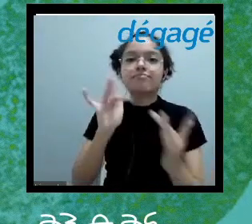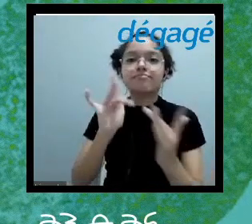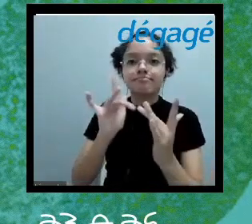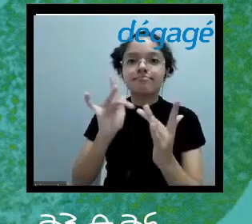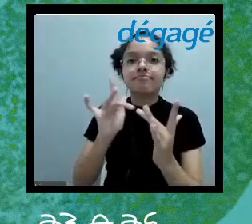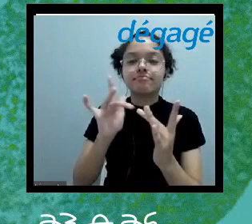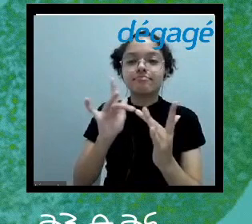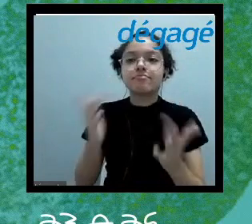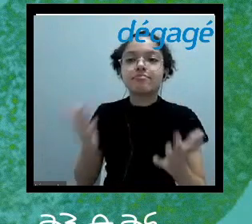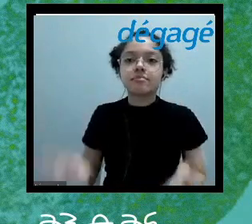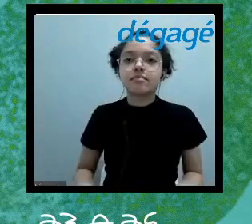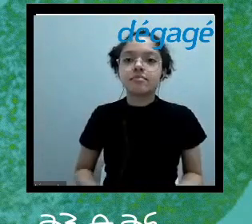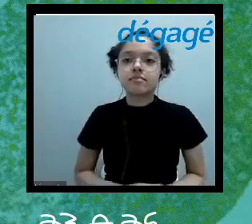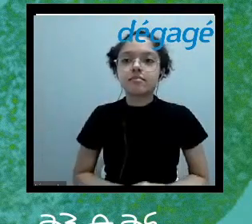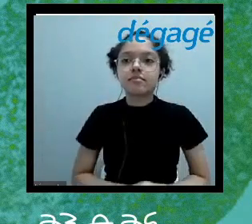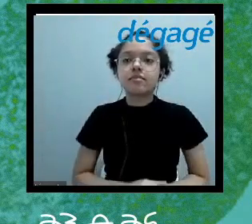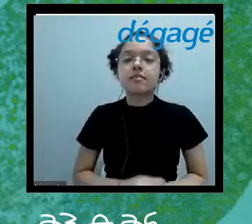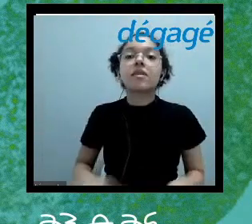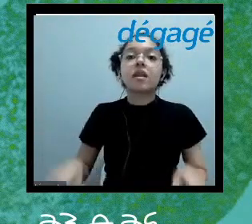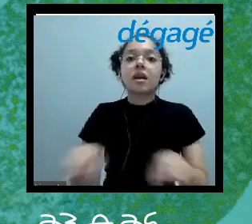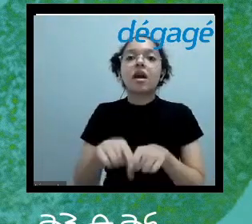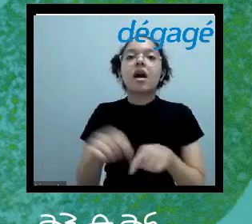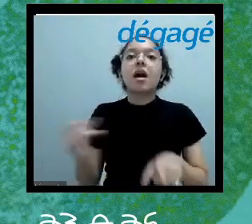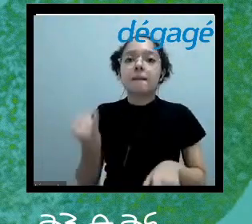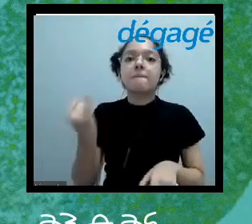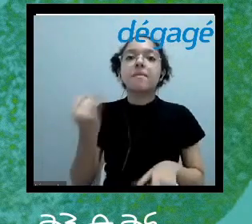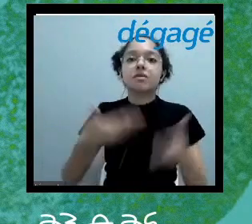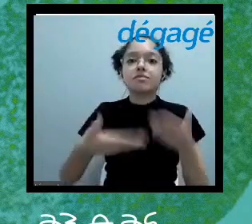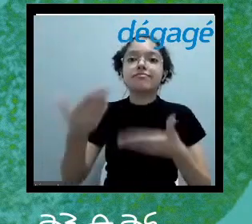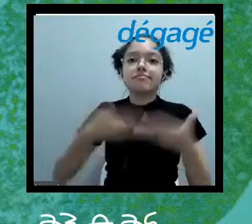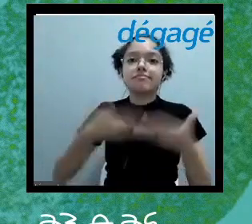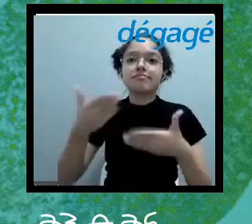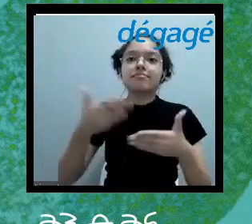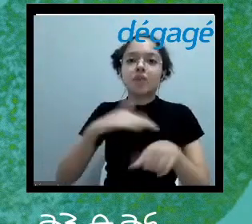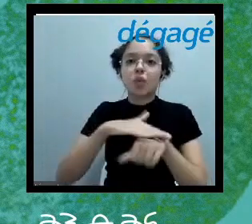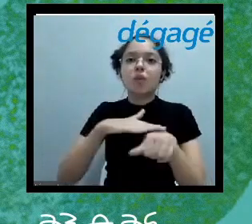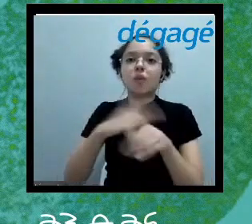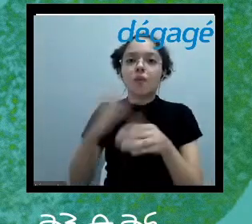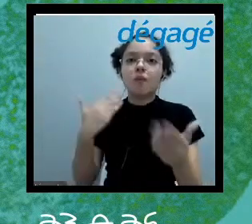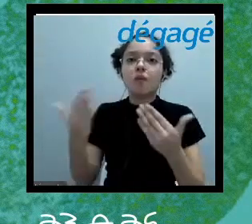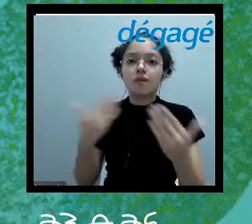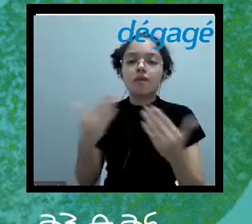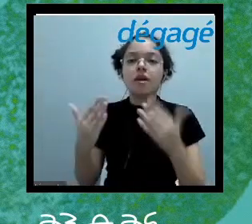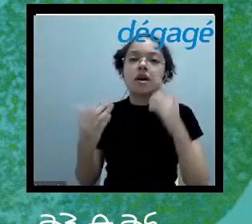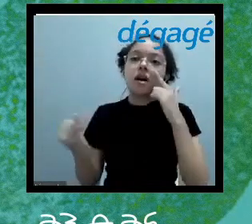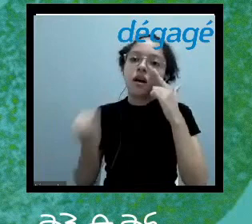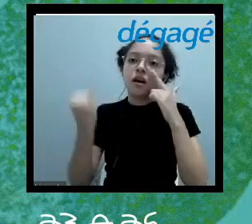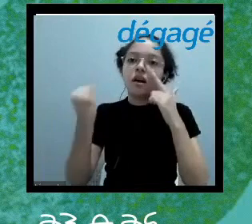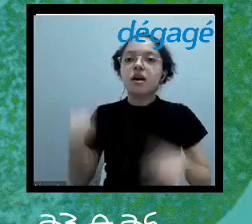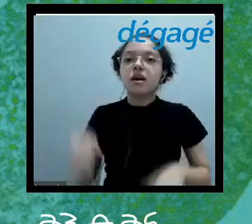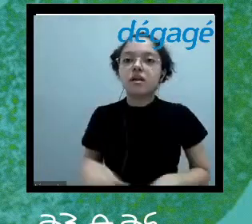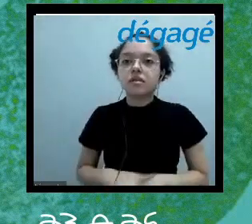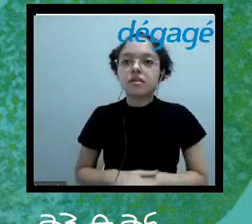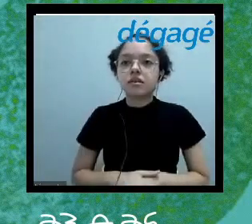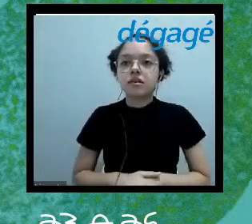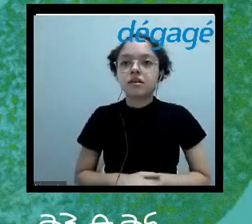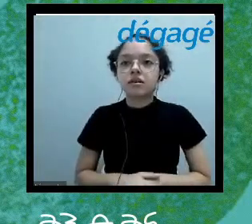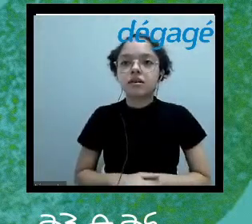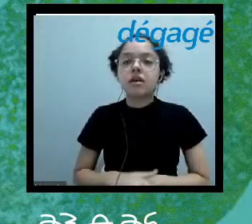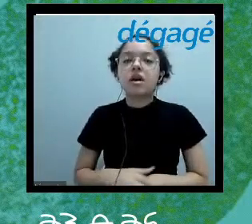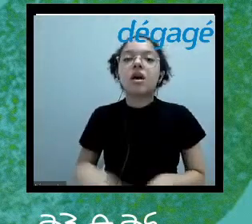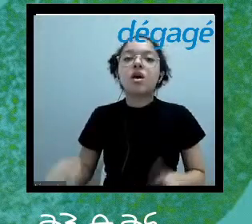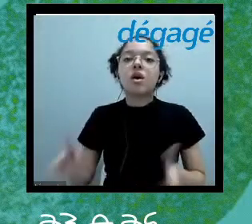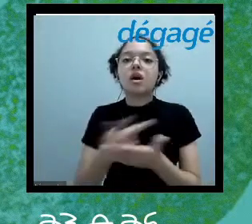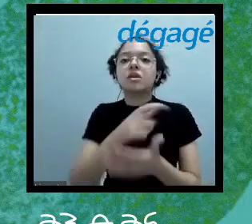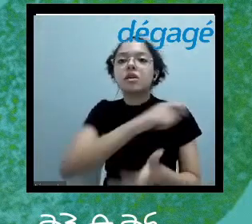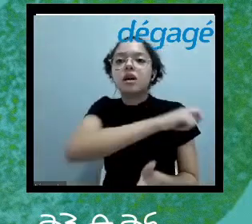isso muito de conversa mesmo com a família. Eu lembro bem que teve, engraçado, uma situação de um aluno que a gente ia